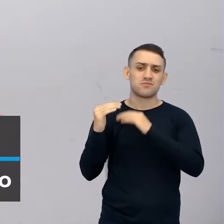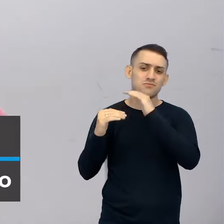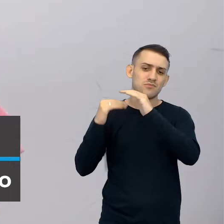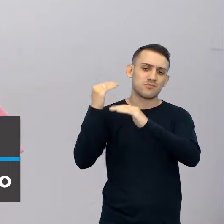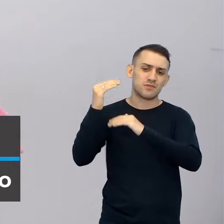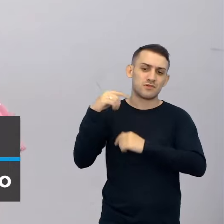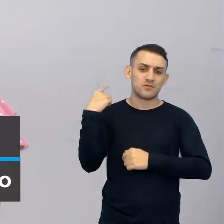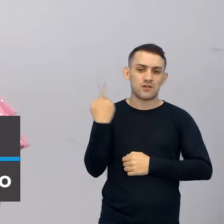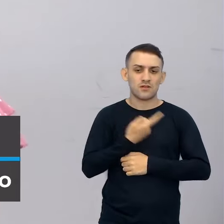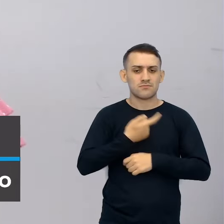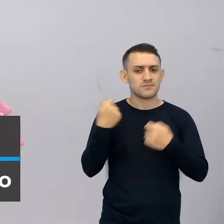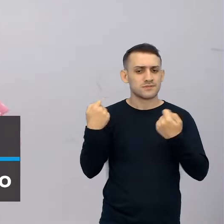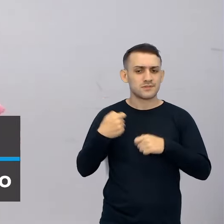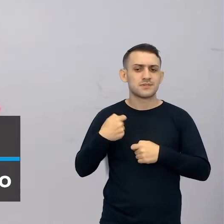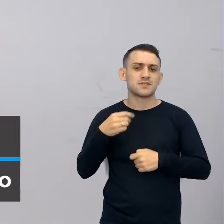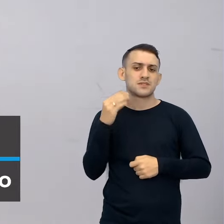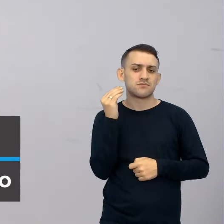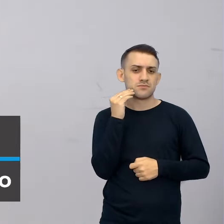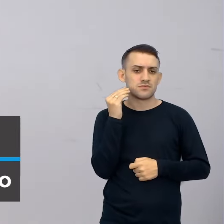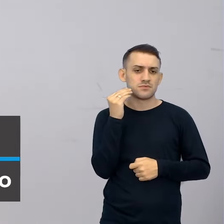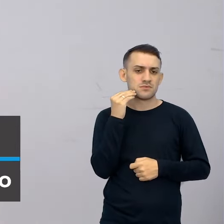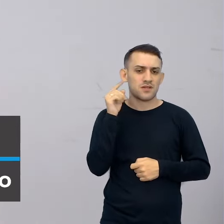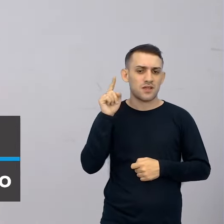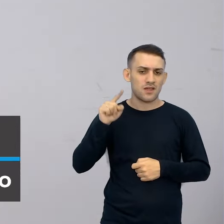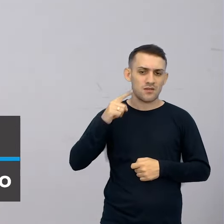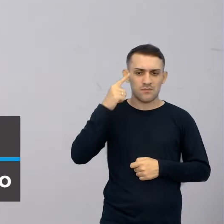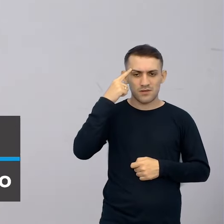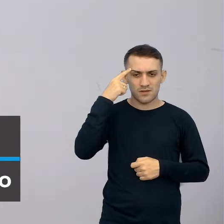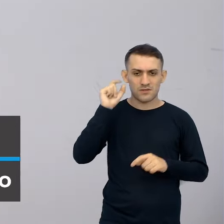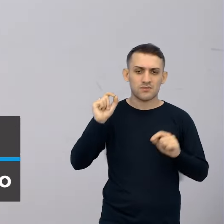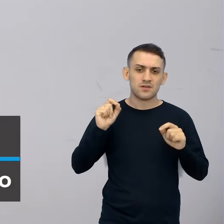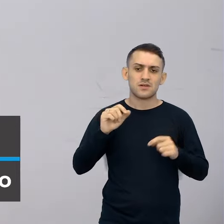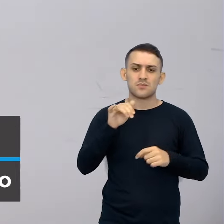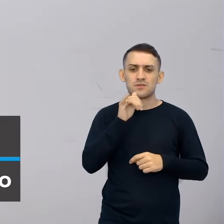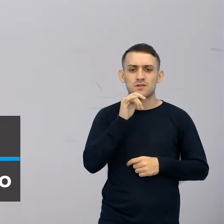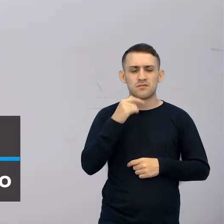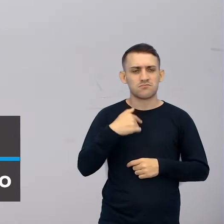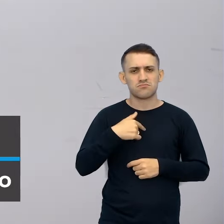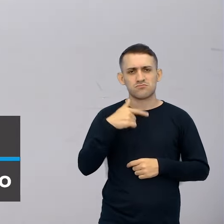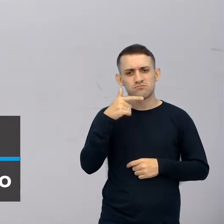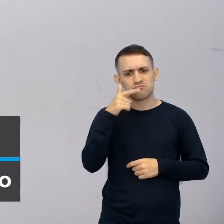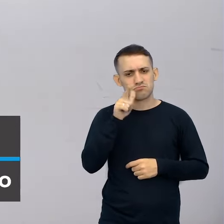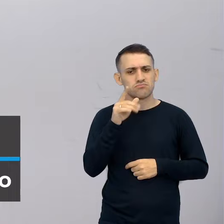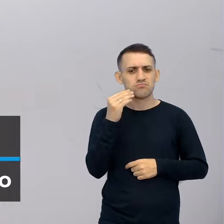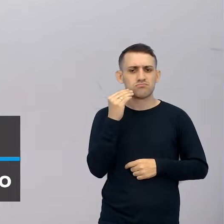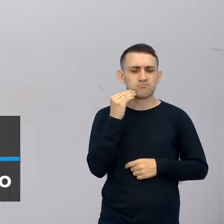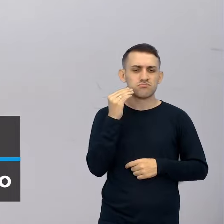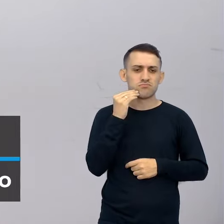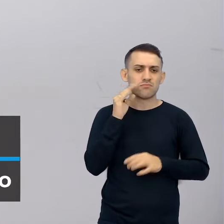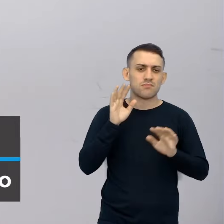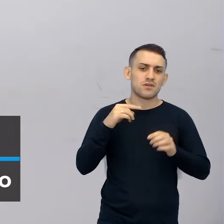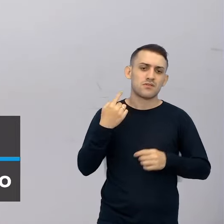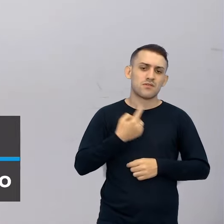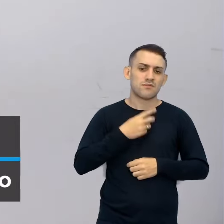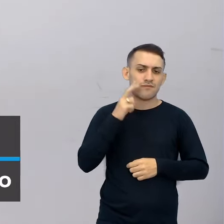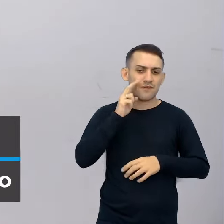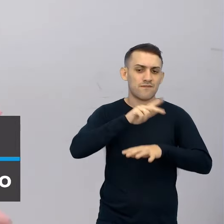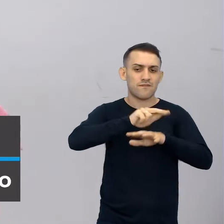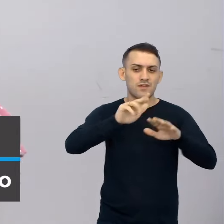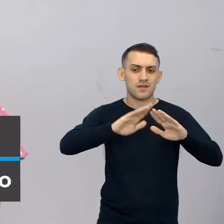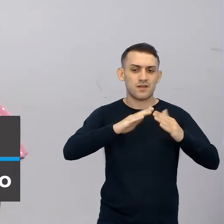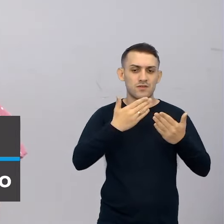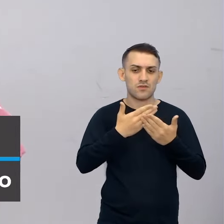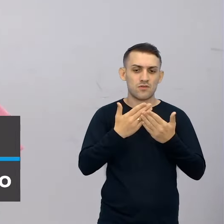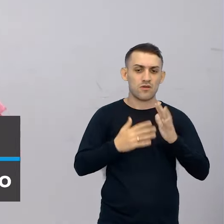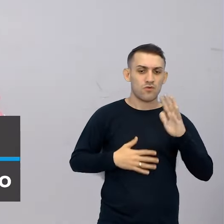E é uma ideia assim, você fala assim, poxa, eu arrisquei, mas a gente vê que tem muitas escolas acontecendo, tem